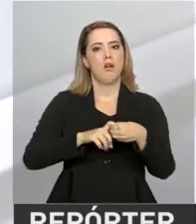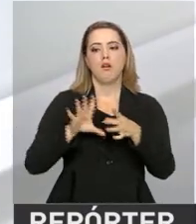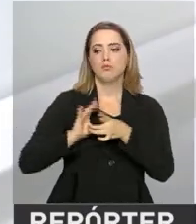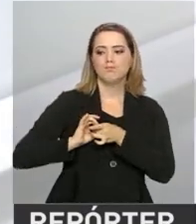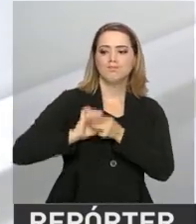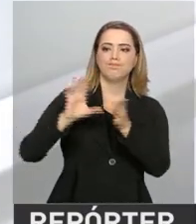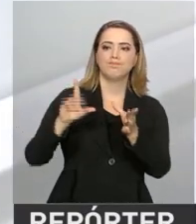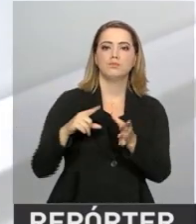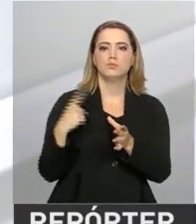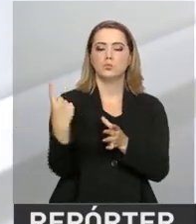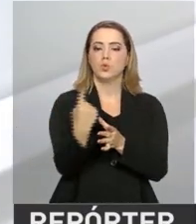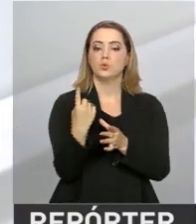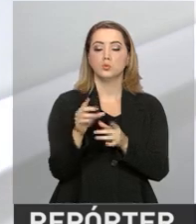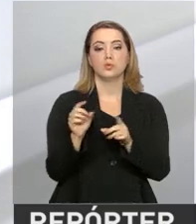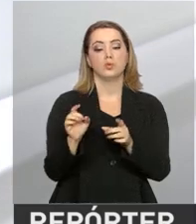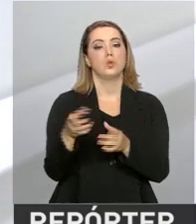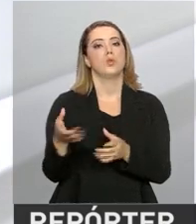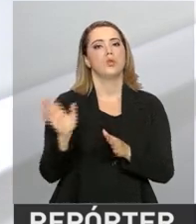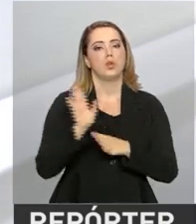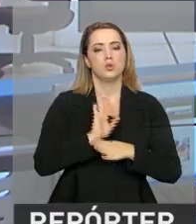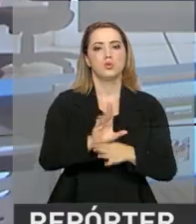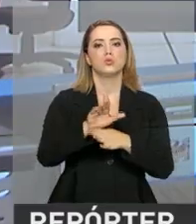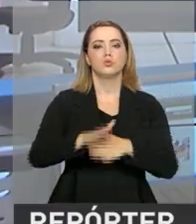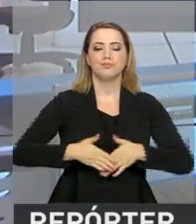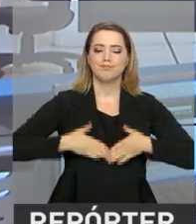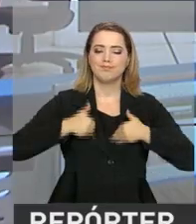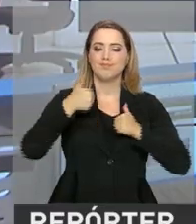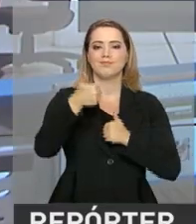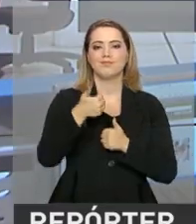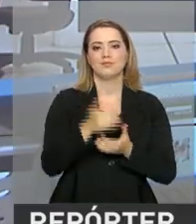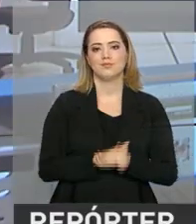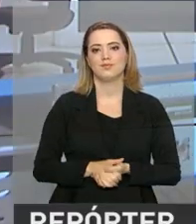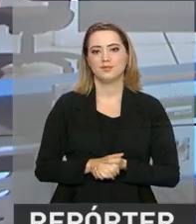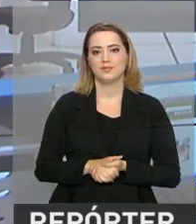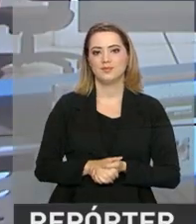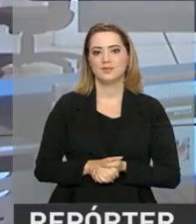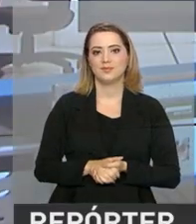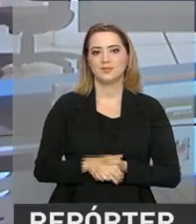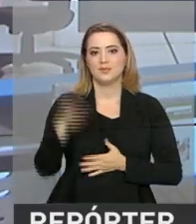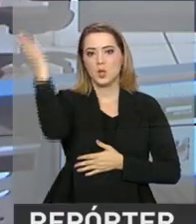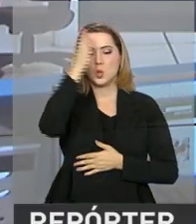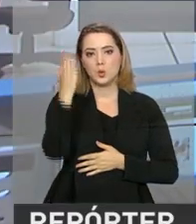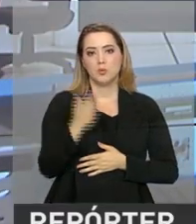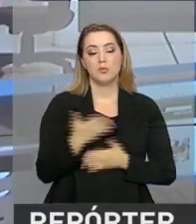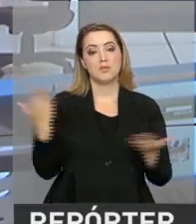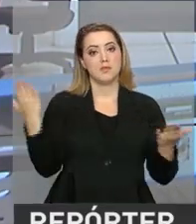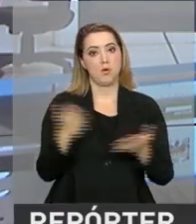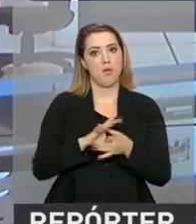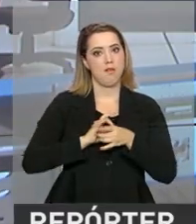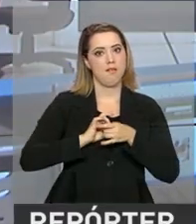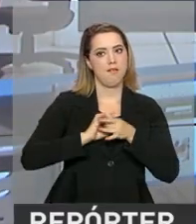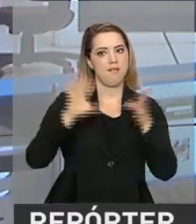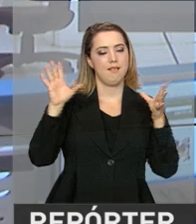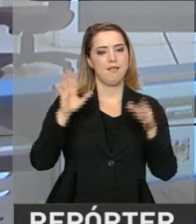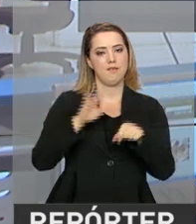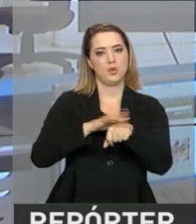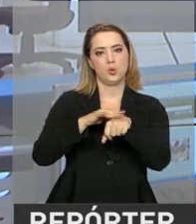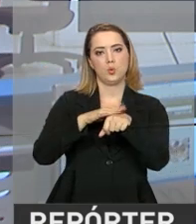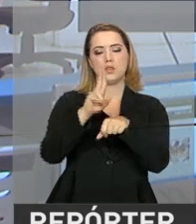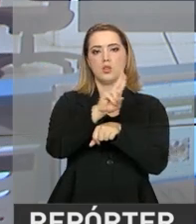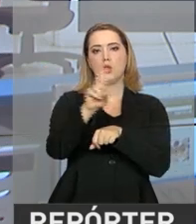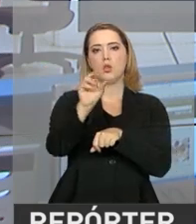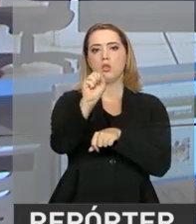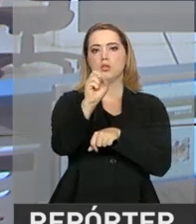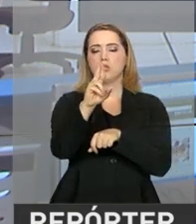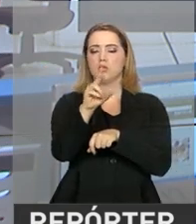práticas ajuda muito a resgatar autoestima o Brasil está livre do sarampo o último caso relatado foi